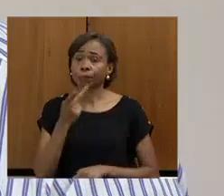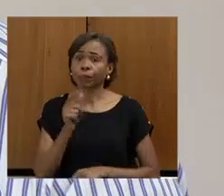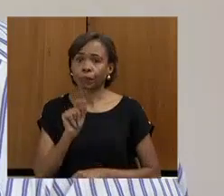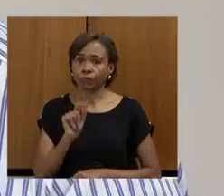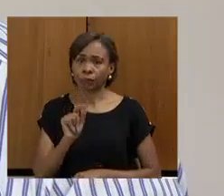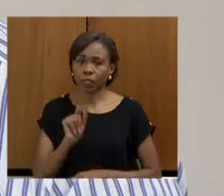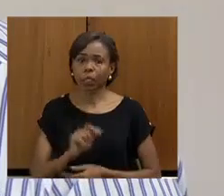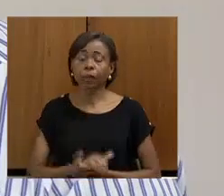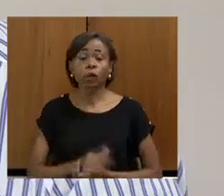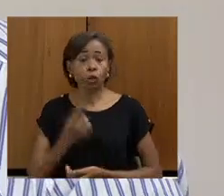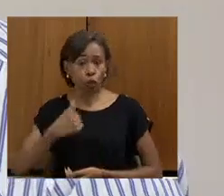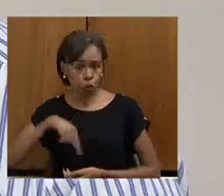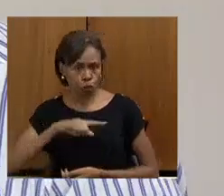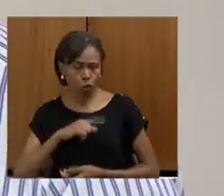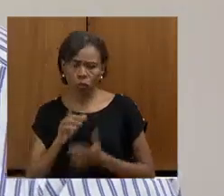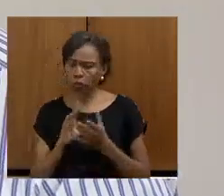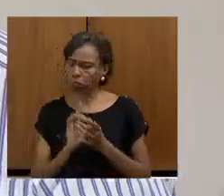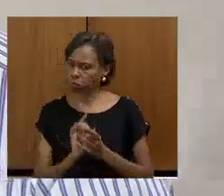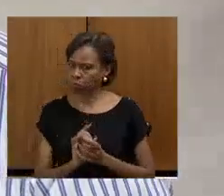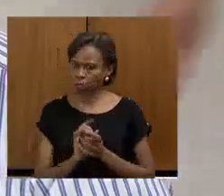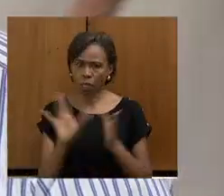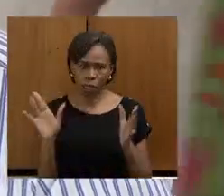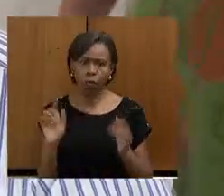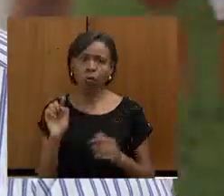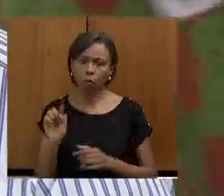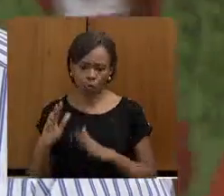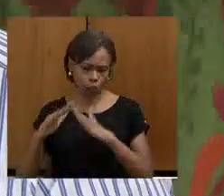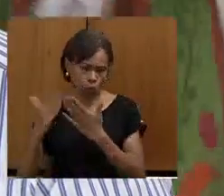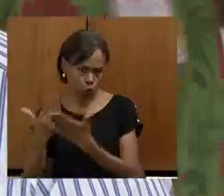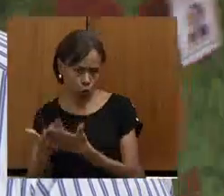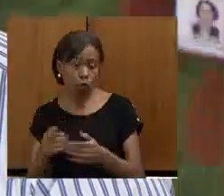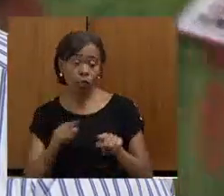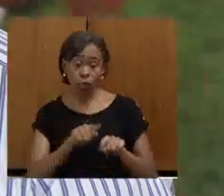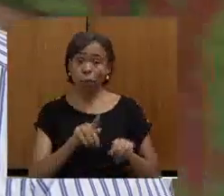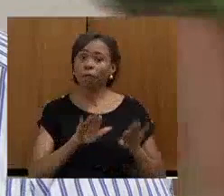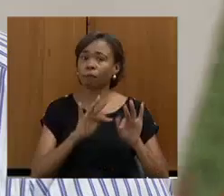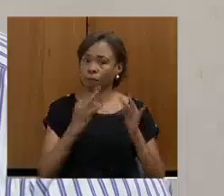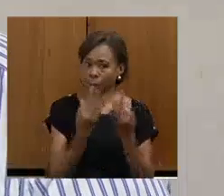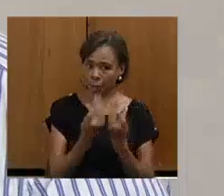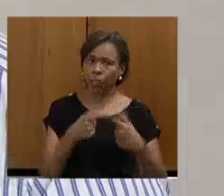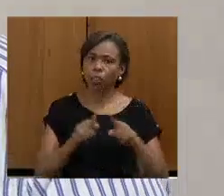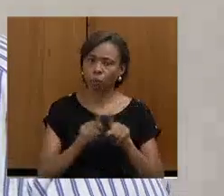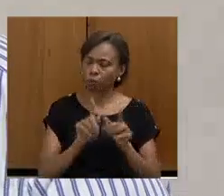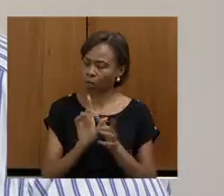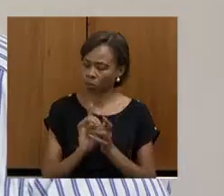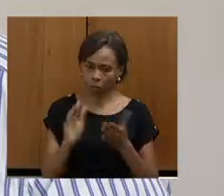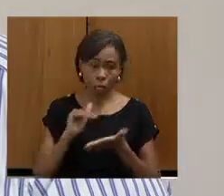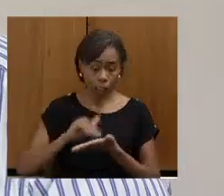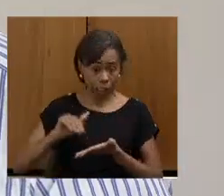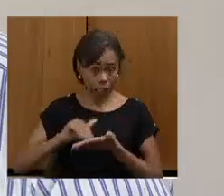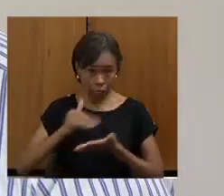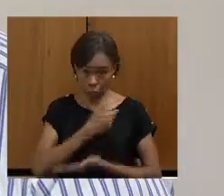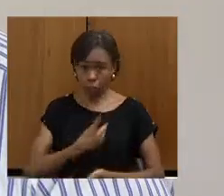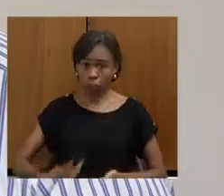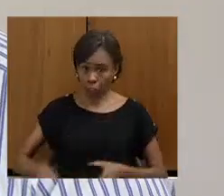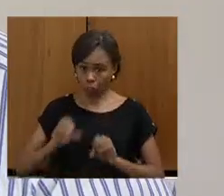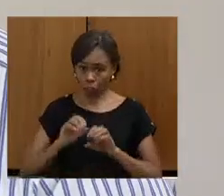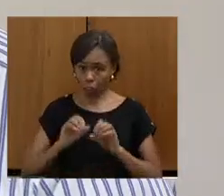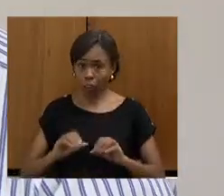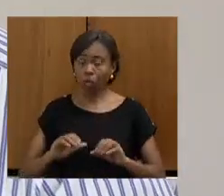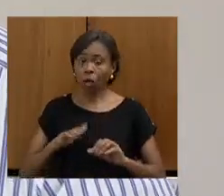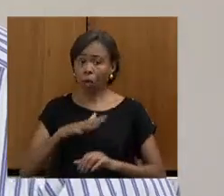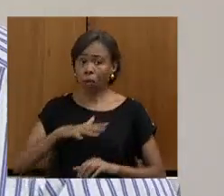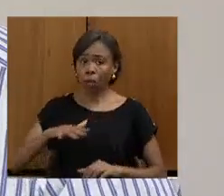que nós estamos abertos tanto para a instituição quanto para a família, a Superintendência Regional de Ensino, Metropolitana A,